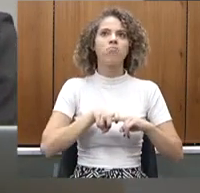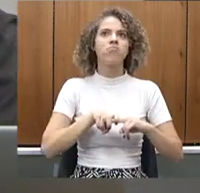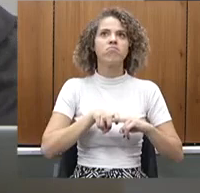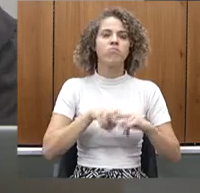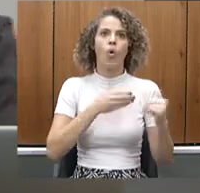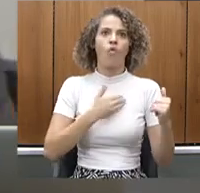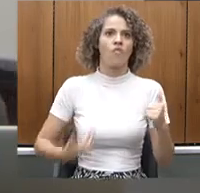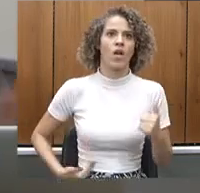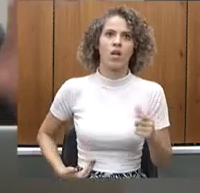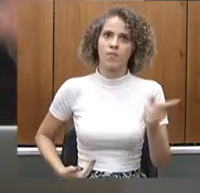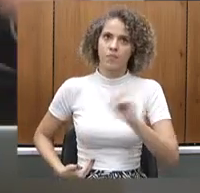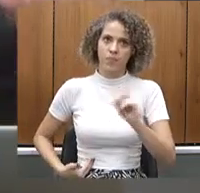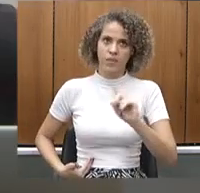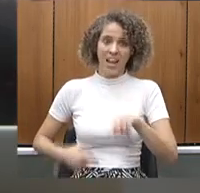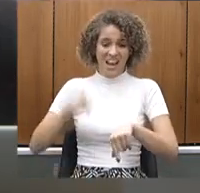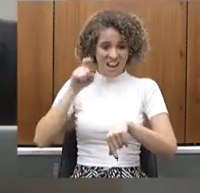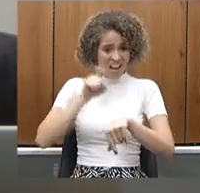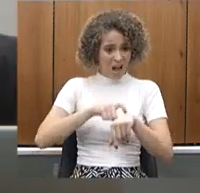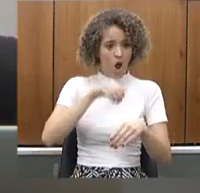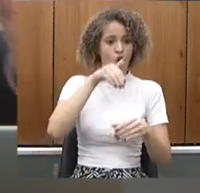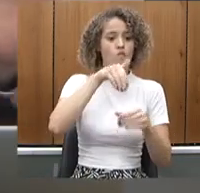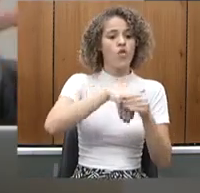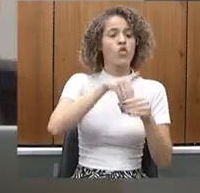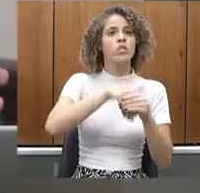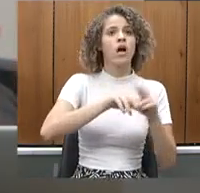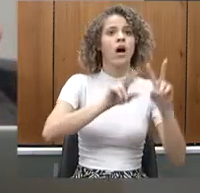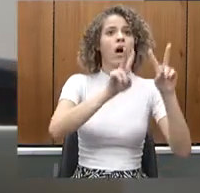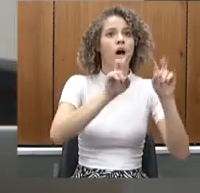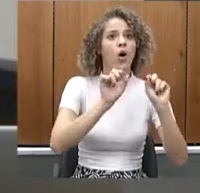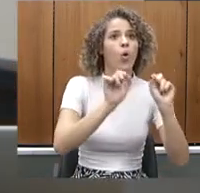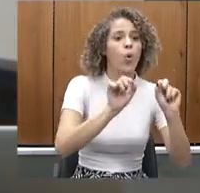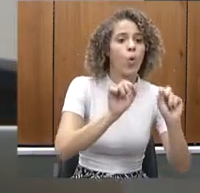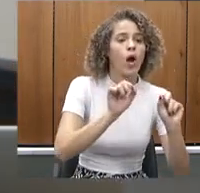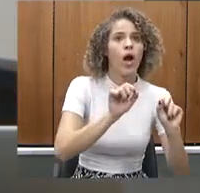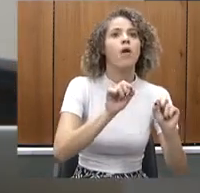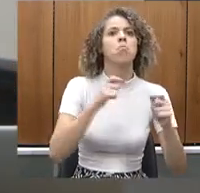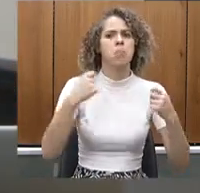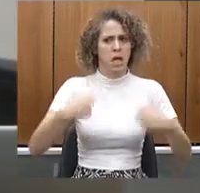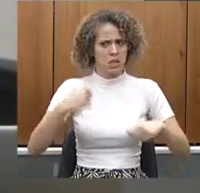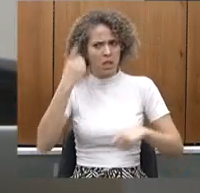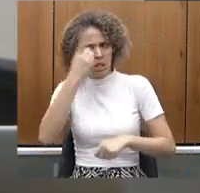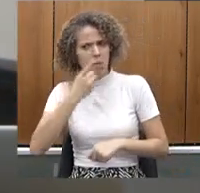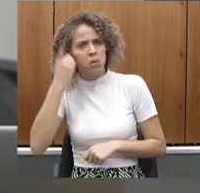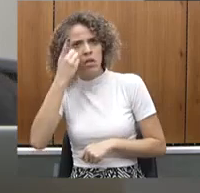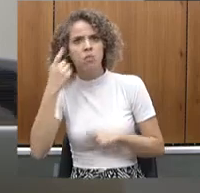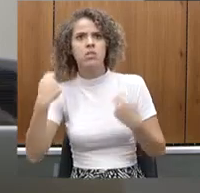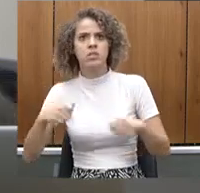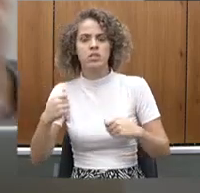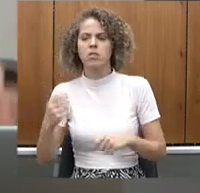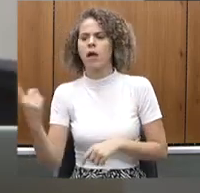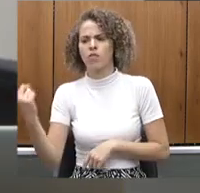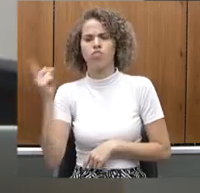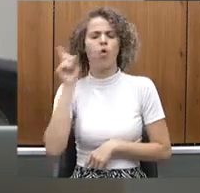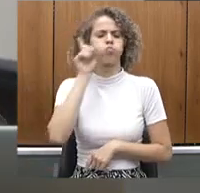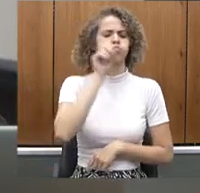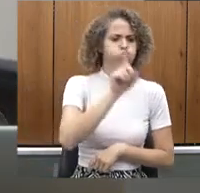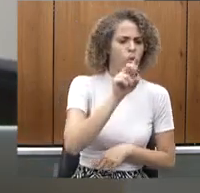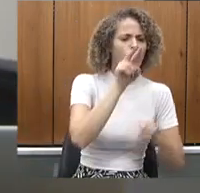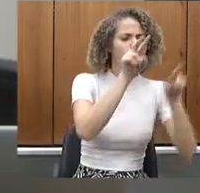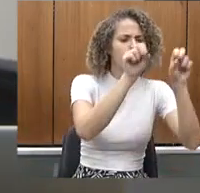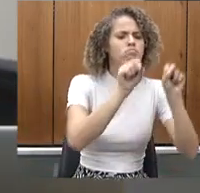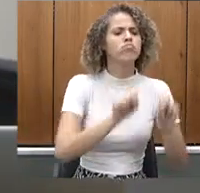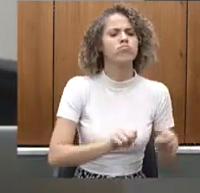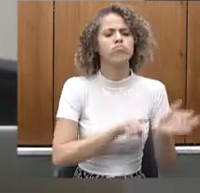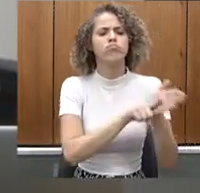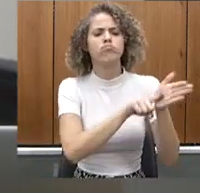Ah não na hora de votação de matéria O governo precisa dos deputados Sim nós vamos avaliar aquilo que é importante para o